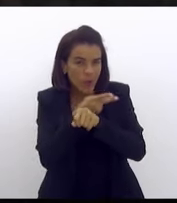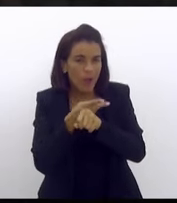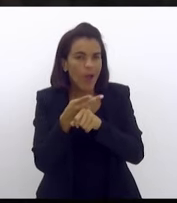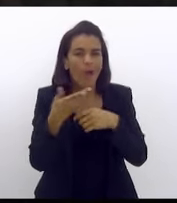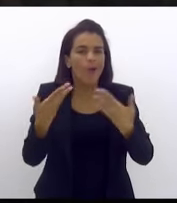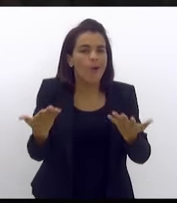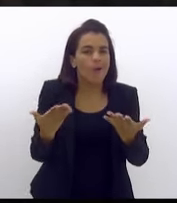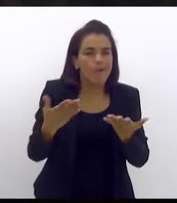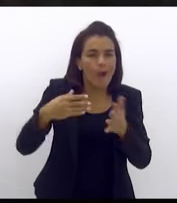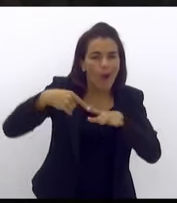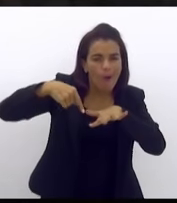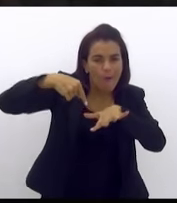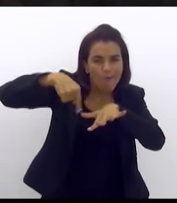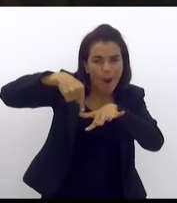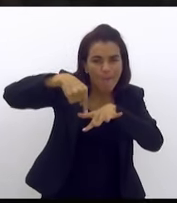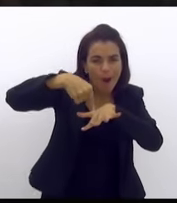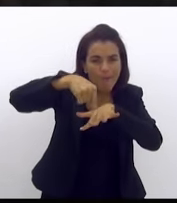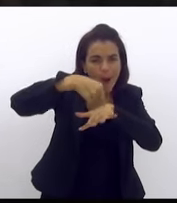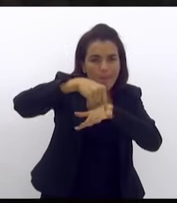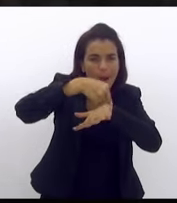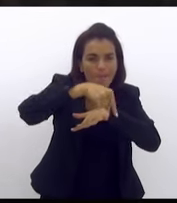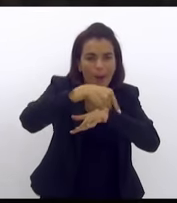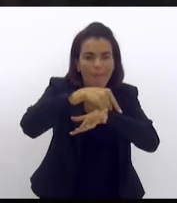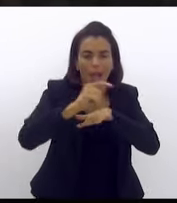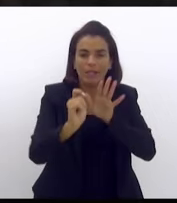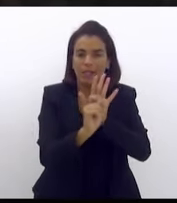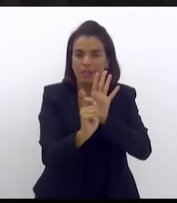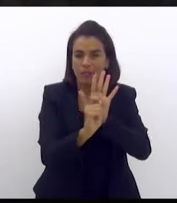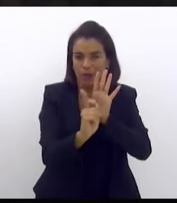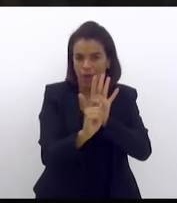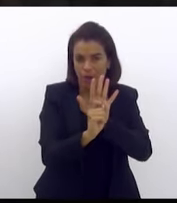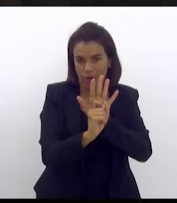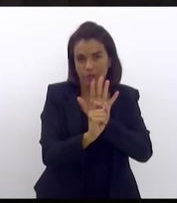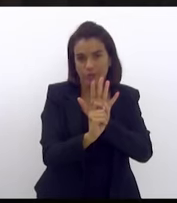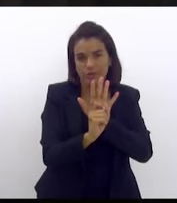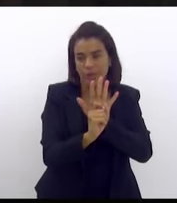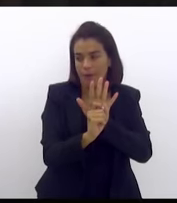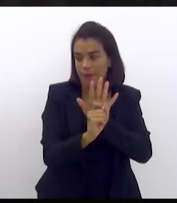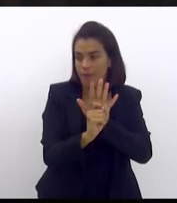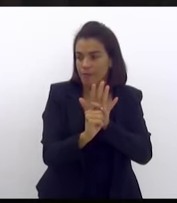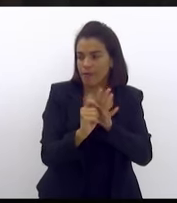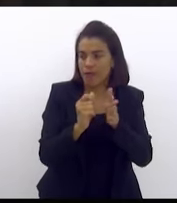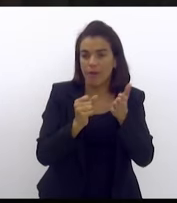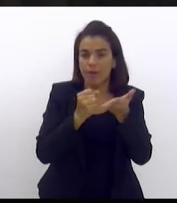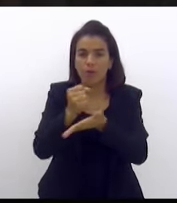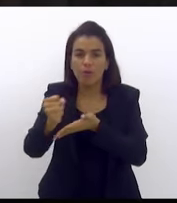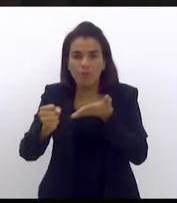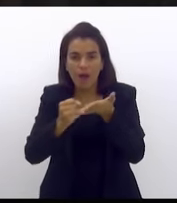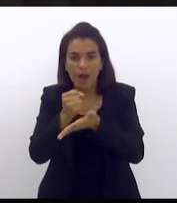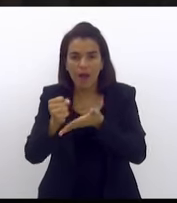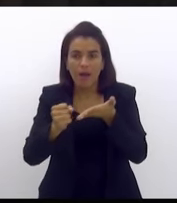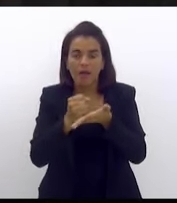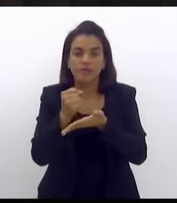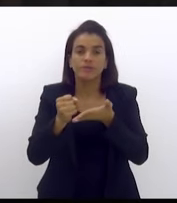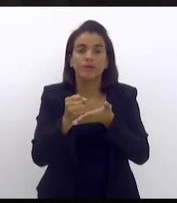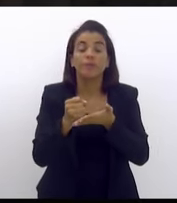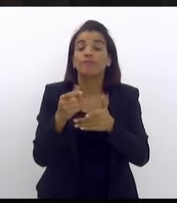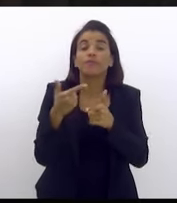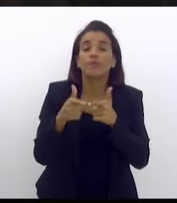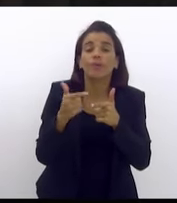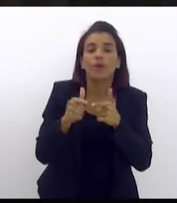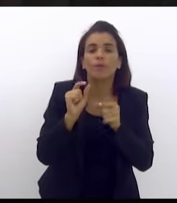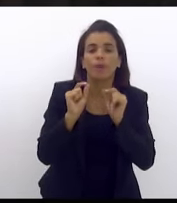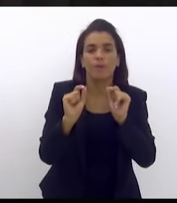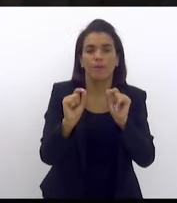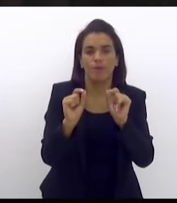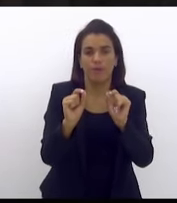fosse vovó viu a uva. Todo mundo vai dizer o mesmo. O problema é fazer com